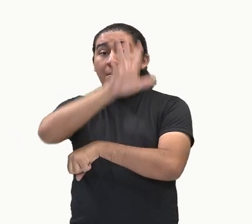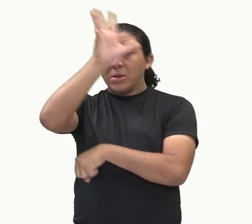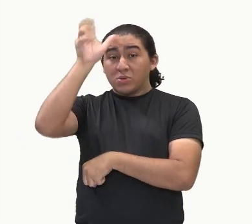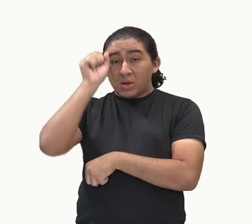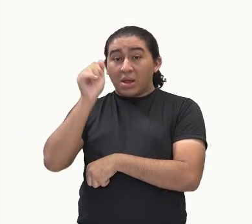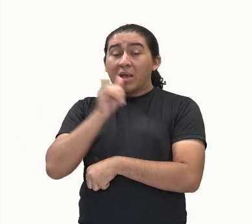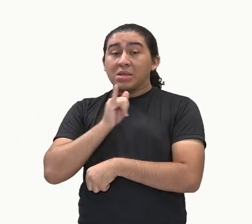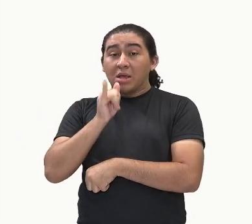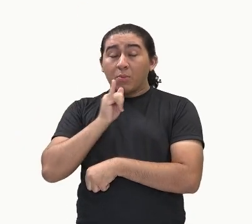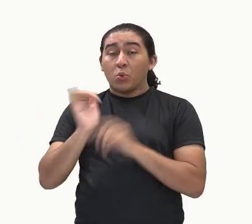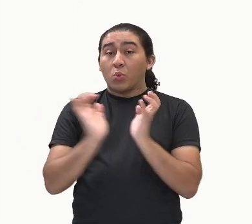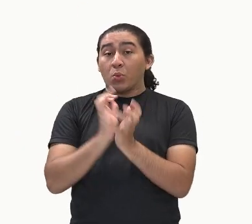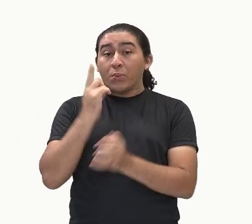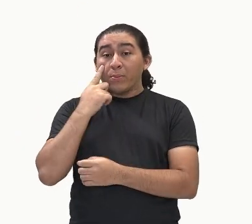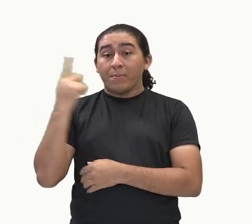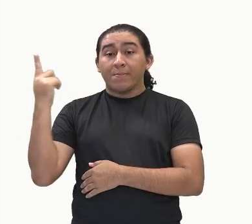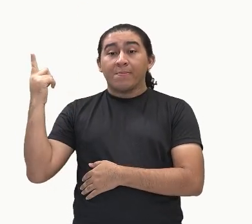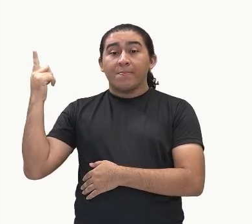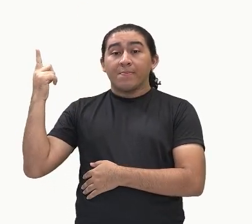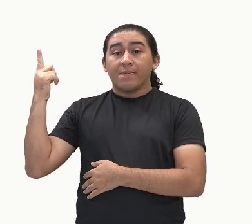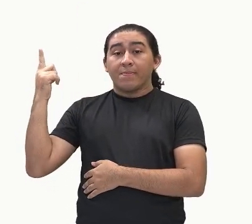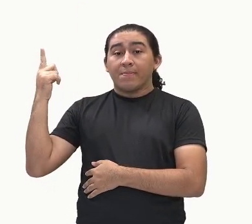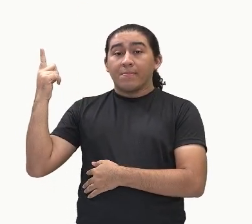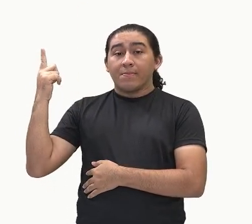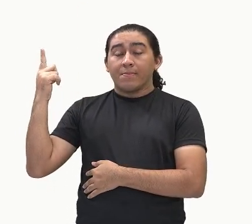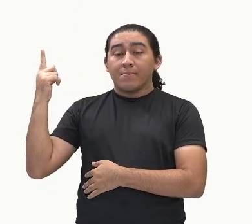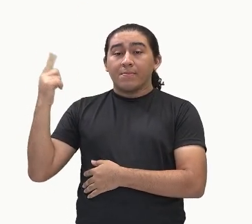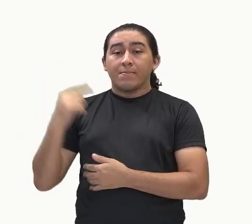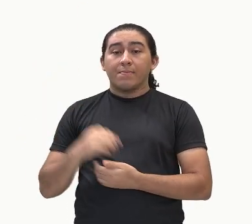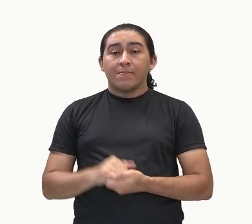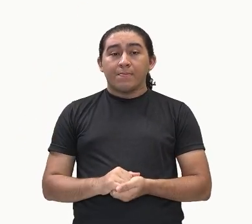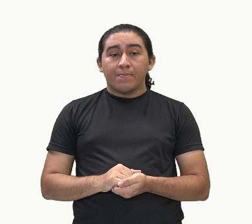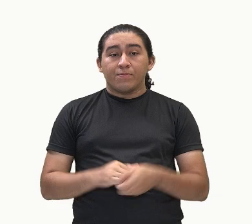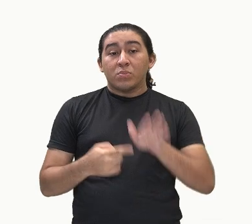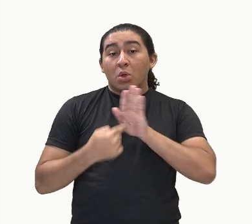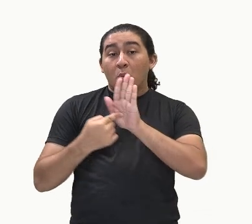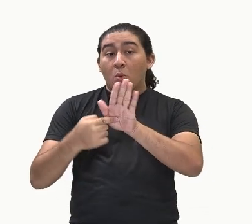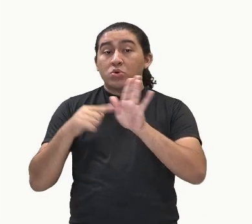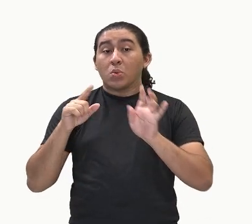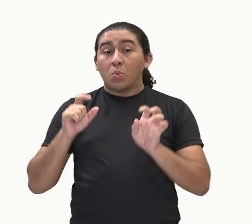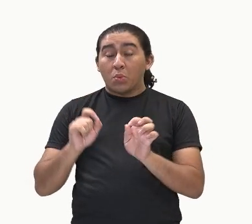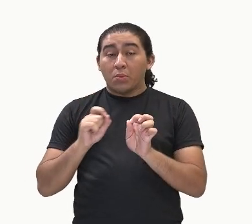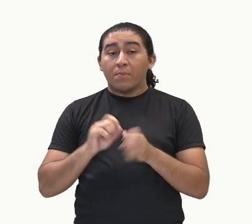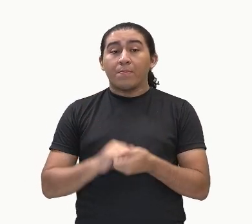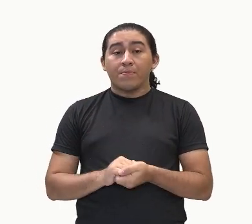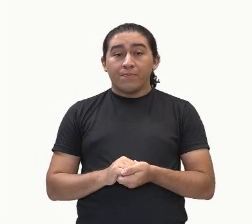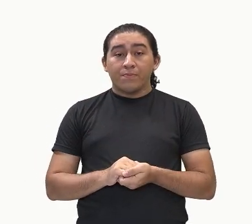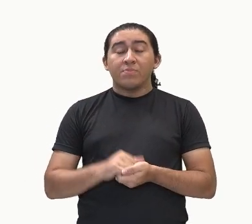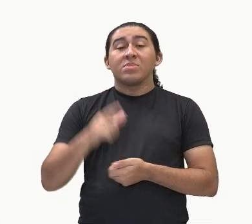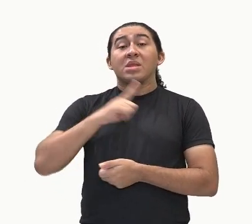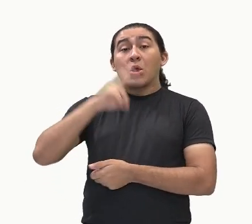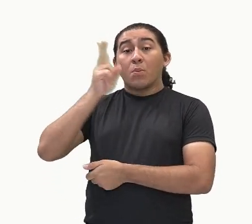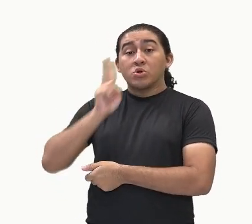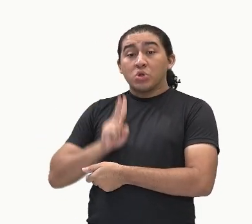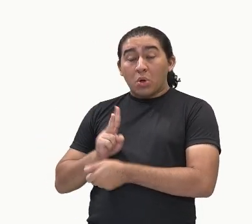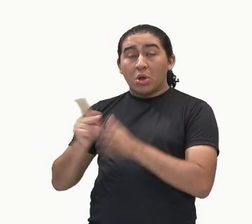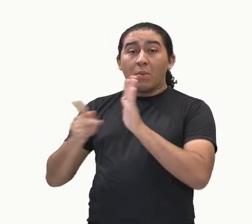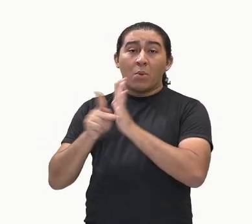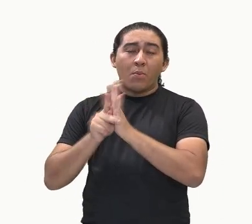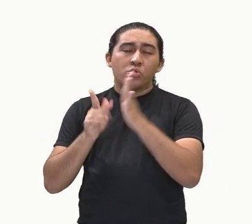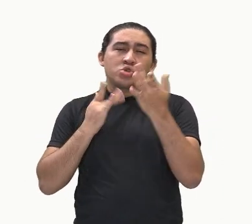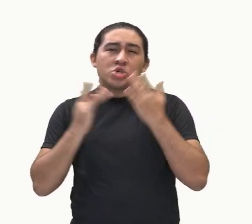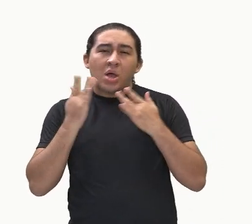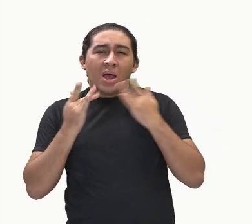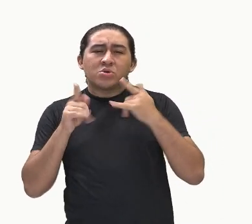exemplo, o grupo Arranque-Ri, que apresenta um repertório dentro do Teatro do Absurdo. O que